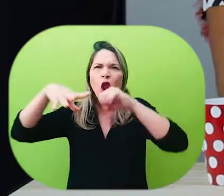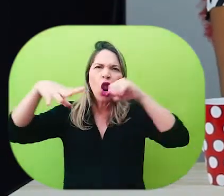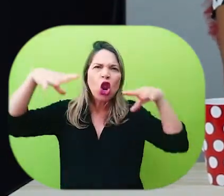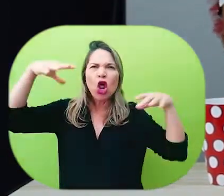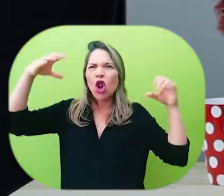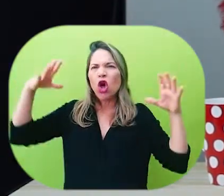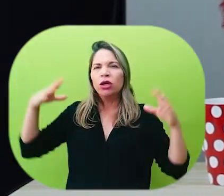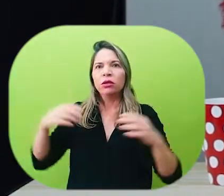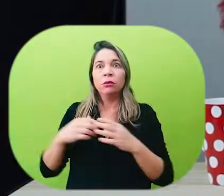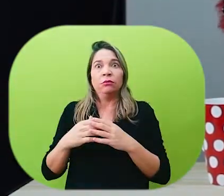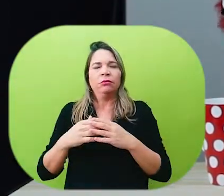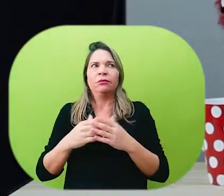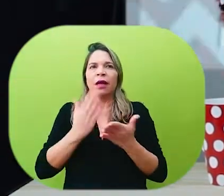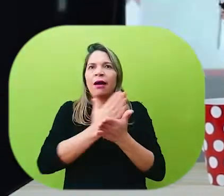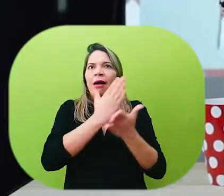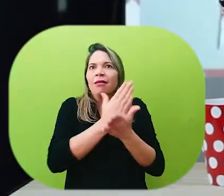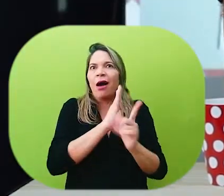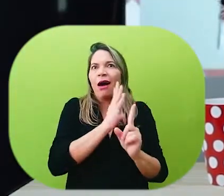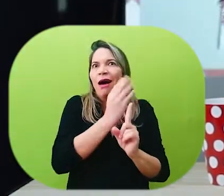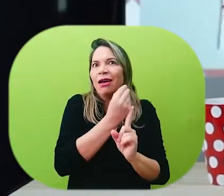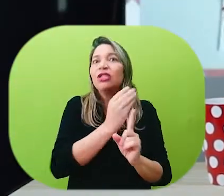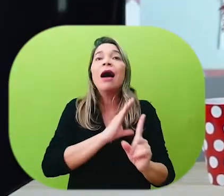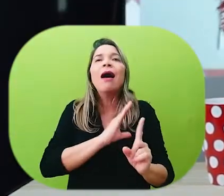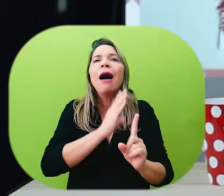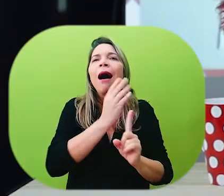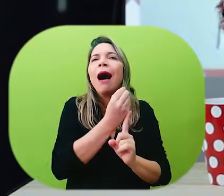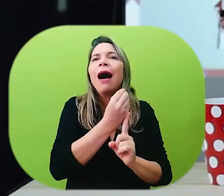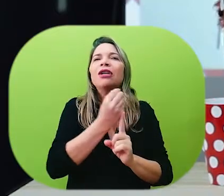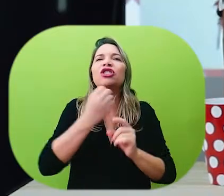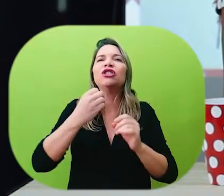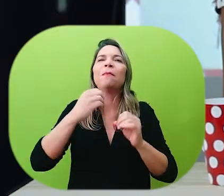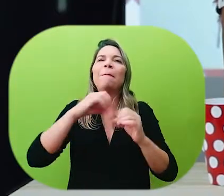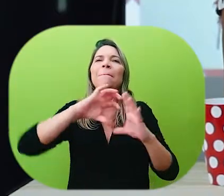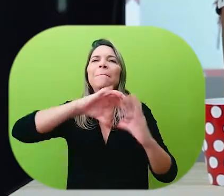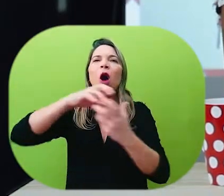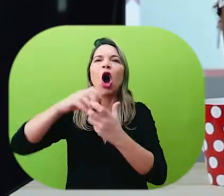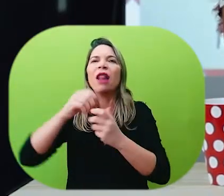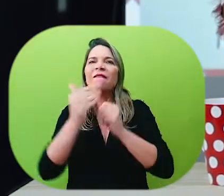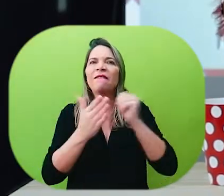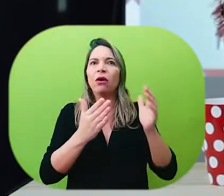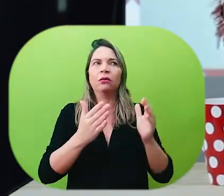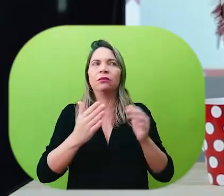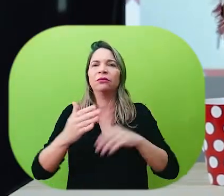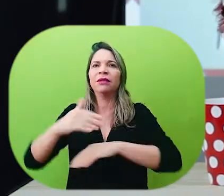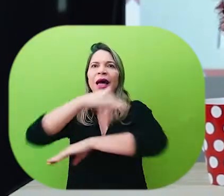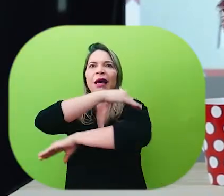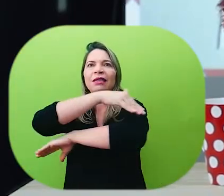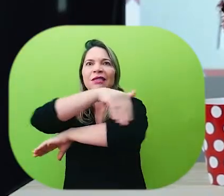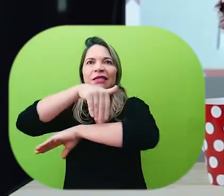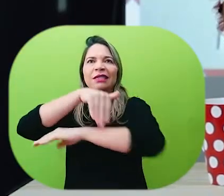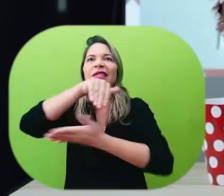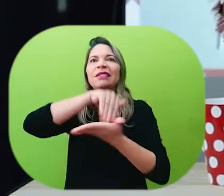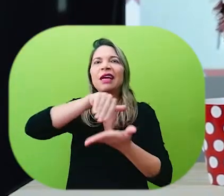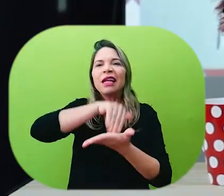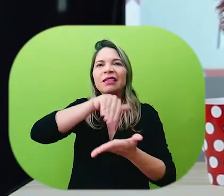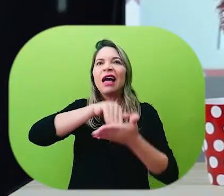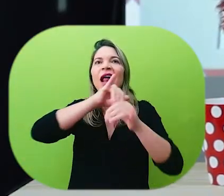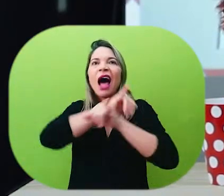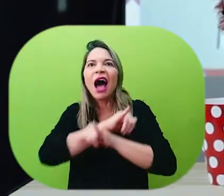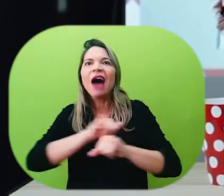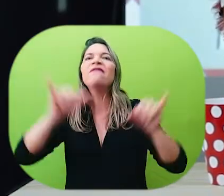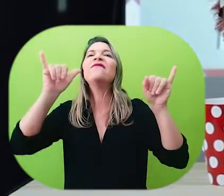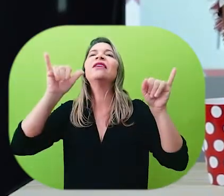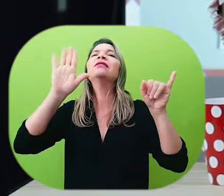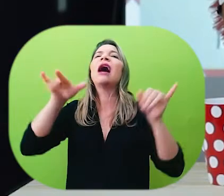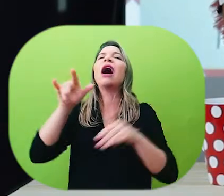pisando em luz sinistra. Caderno de Arte. A arte natural de bolas fora. Secretário de Esquina, após redução